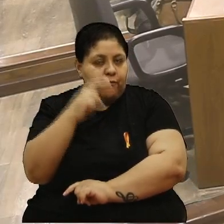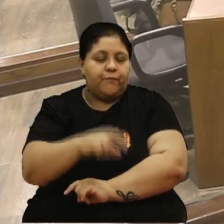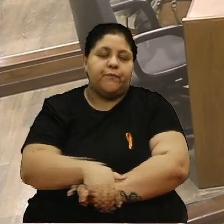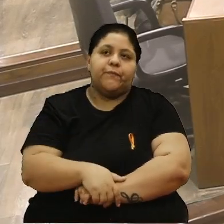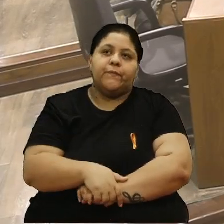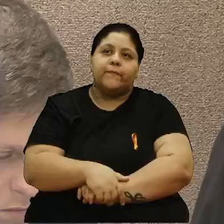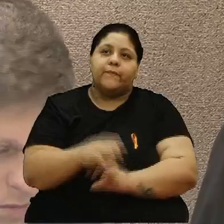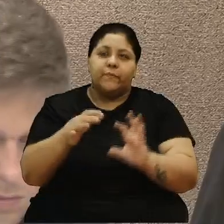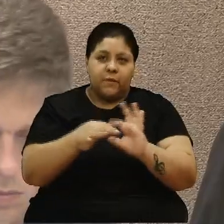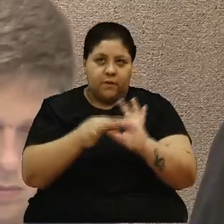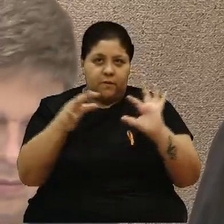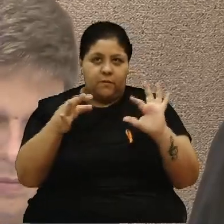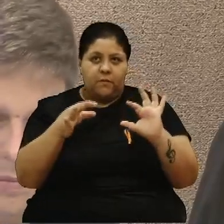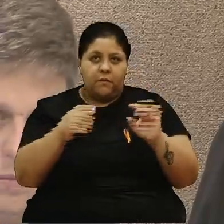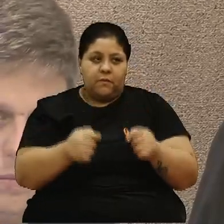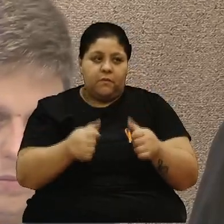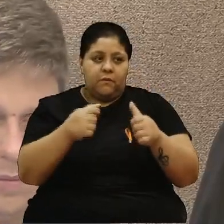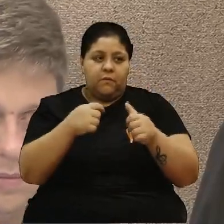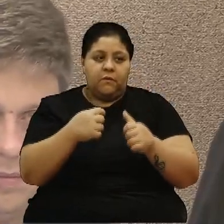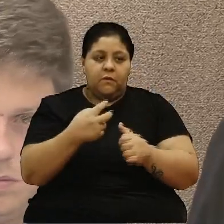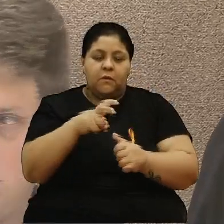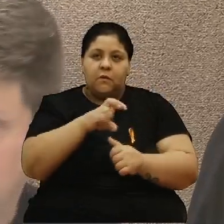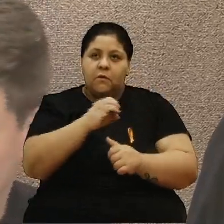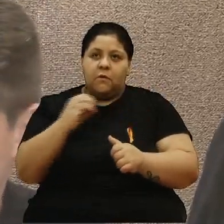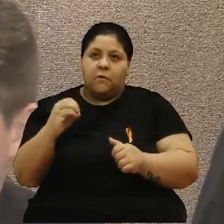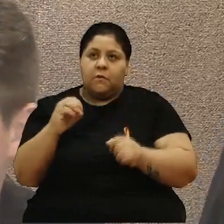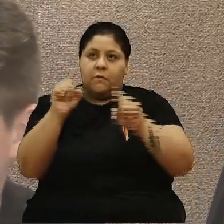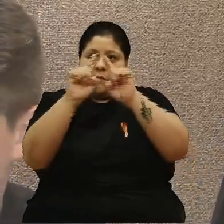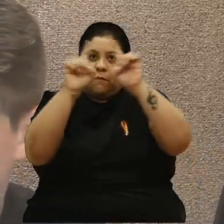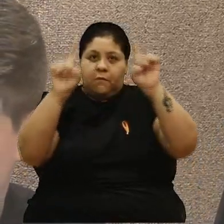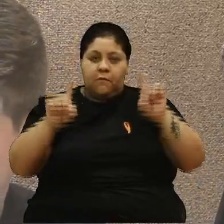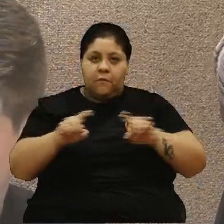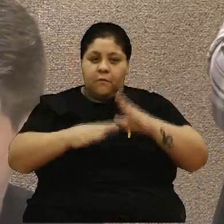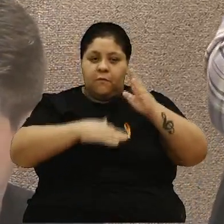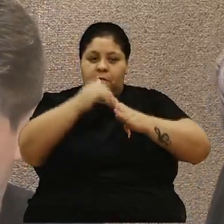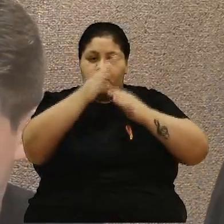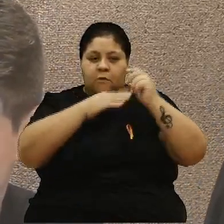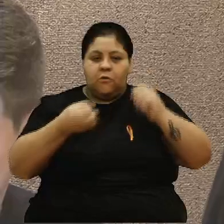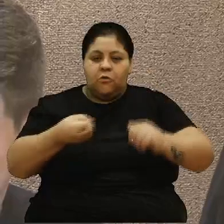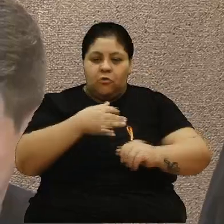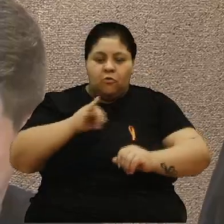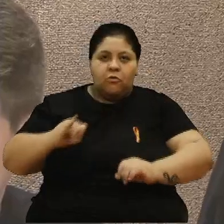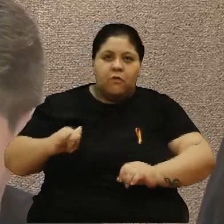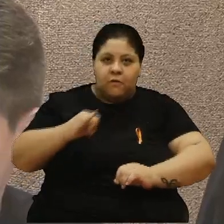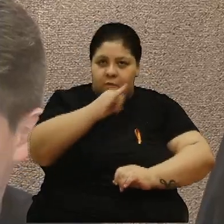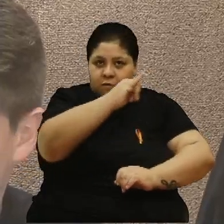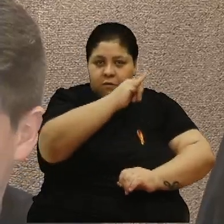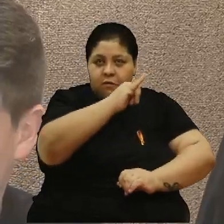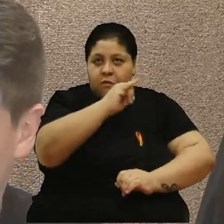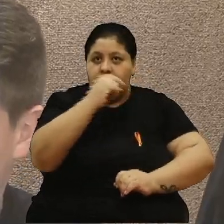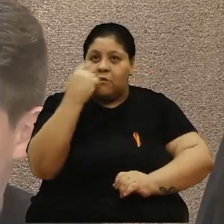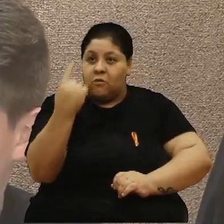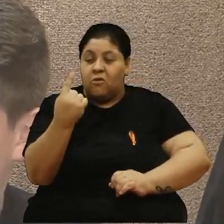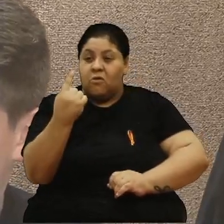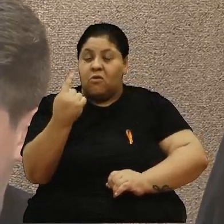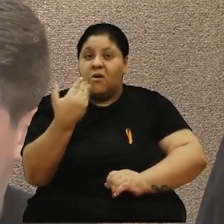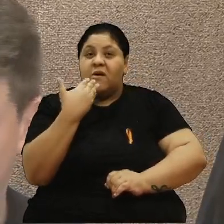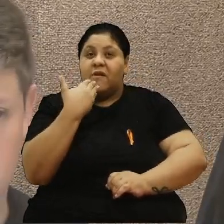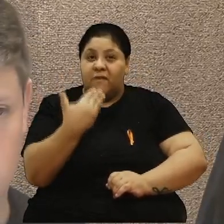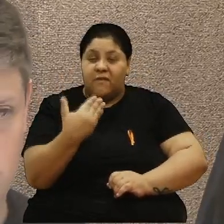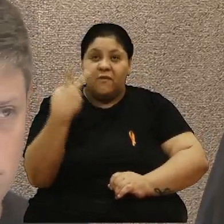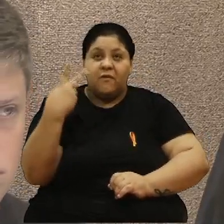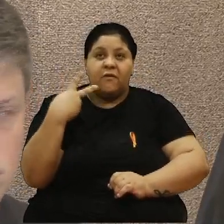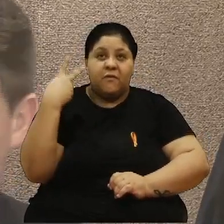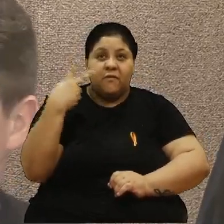quando desapropriamos quase 500 hectares lá para a construção do novo aeroporto, uma das exigências,